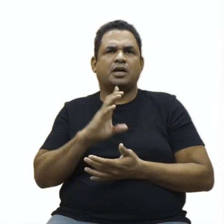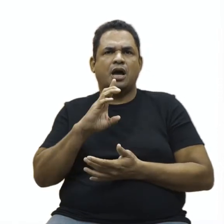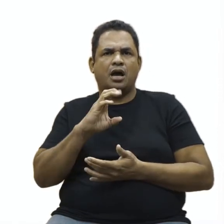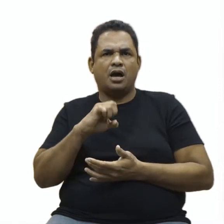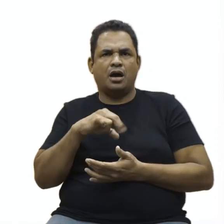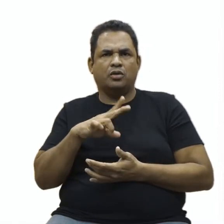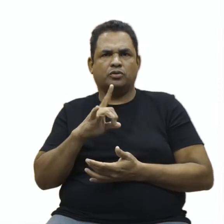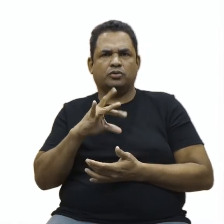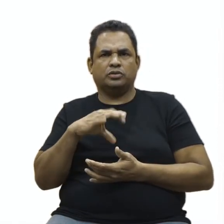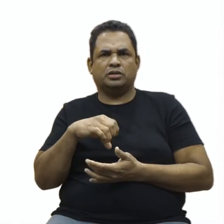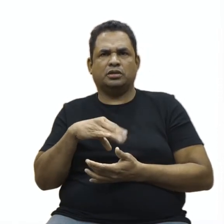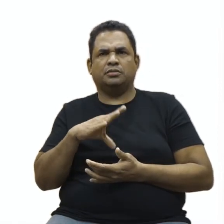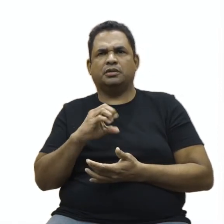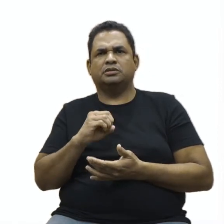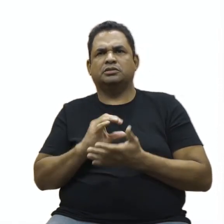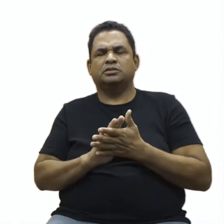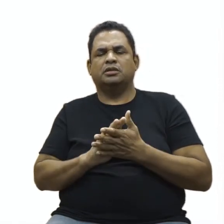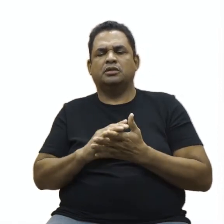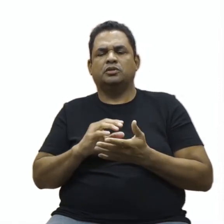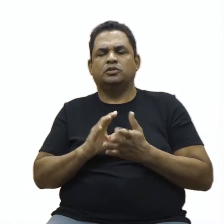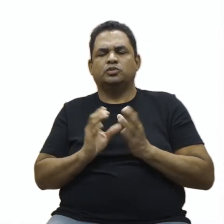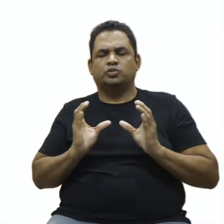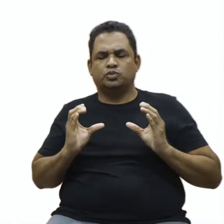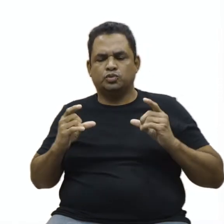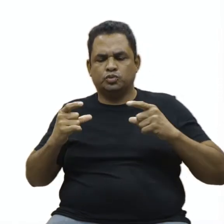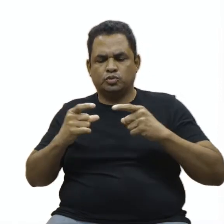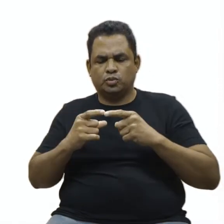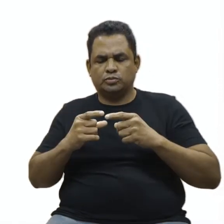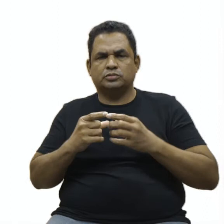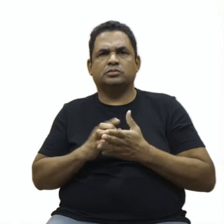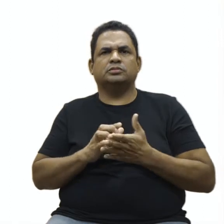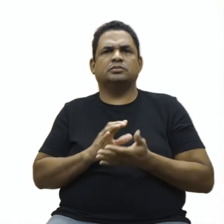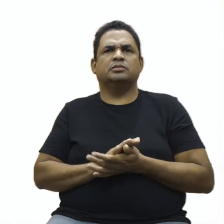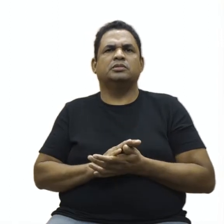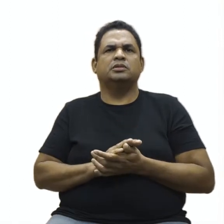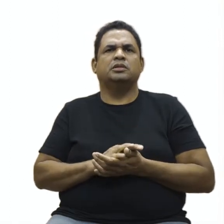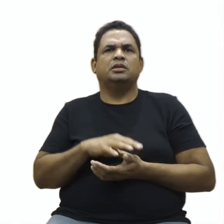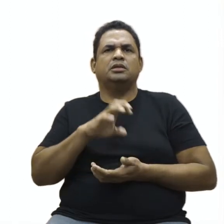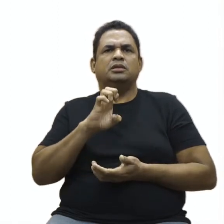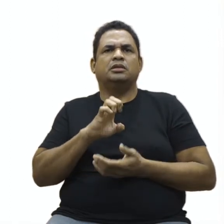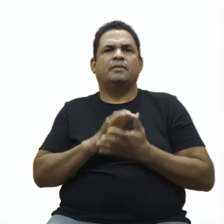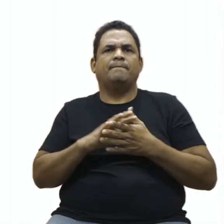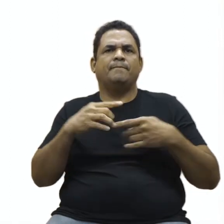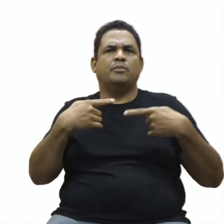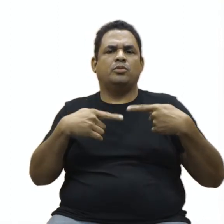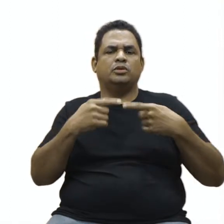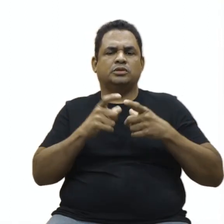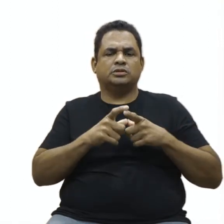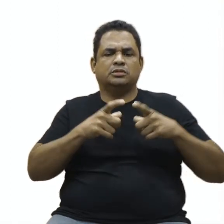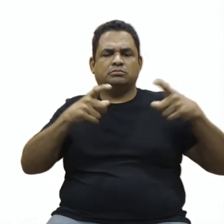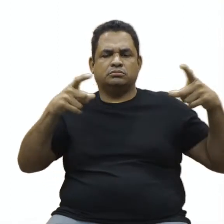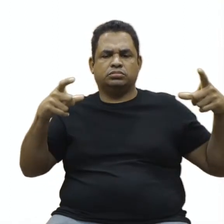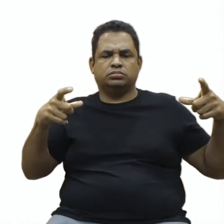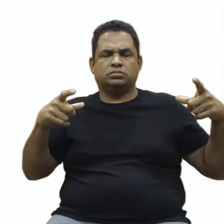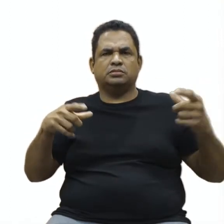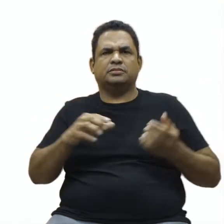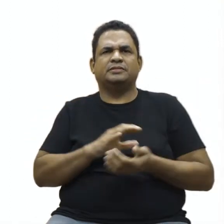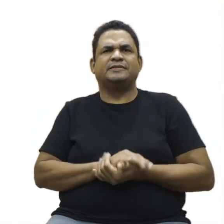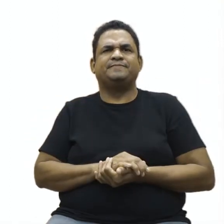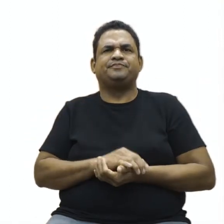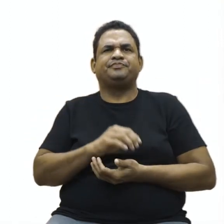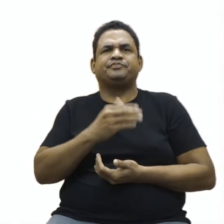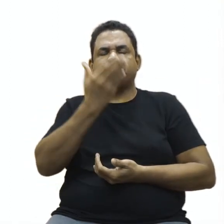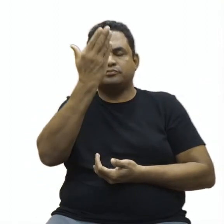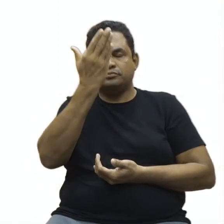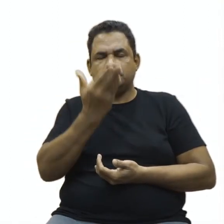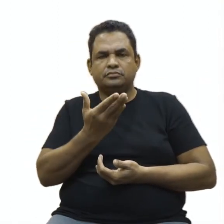das minorias? Ou E, política abrangente? E aí, pessoal, o que vocês acham? A, B, C, D